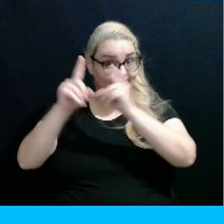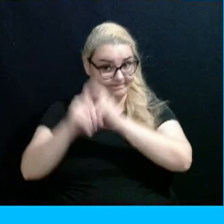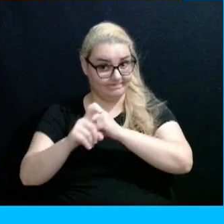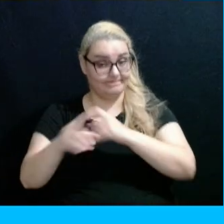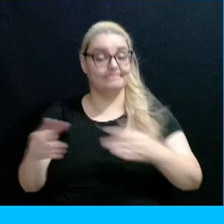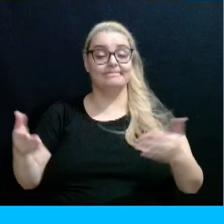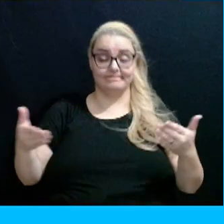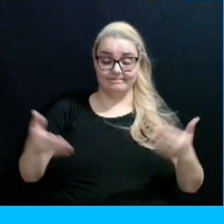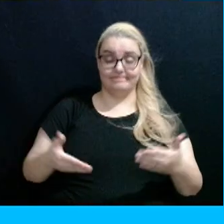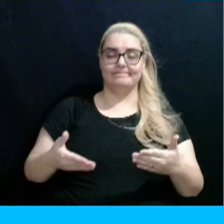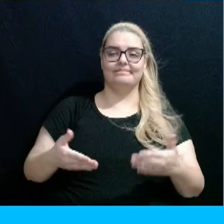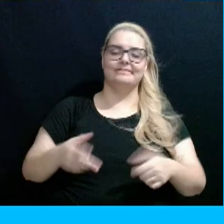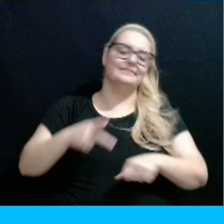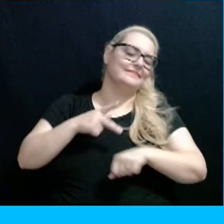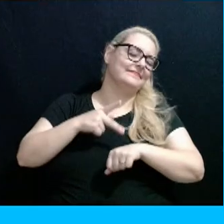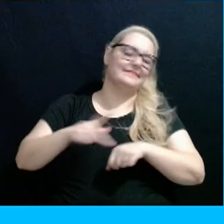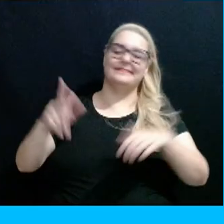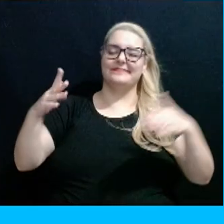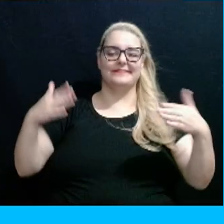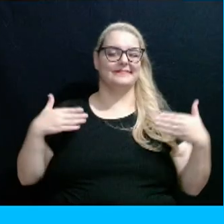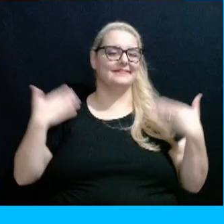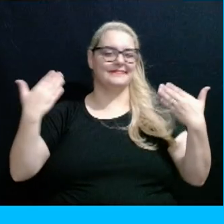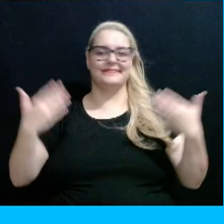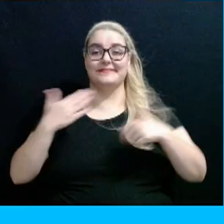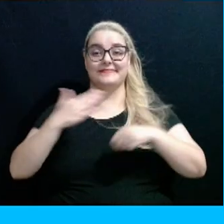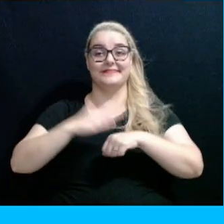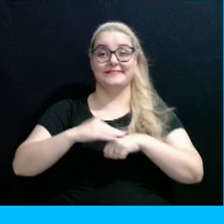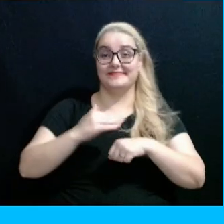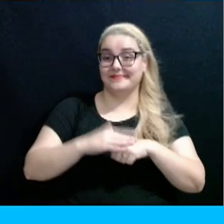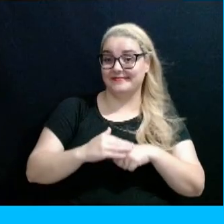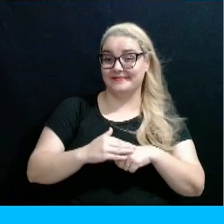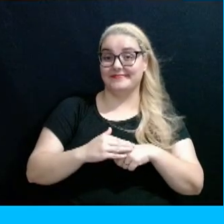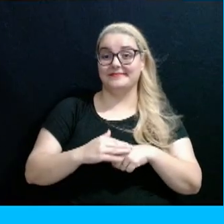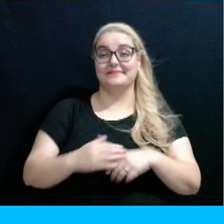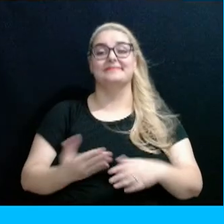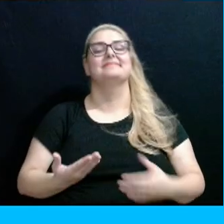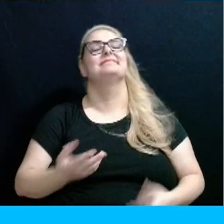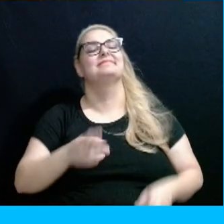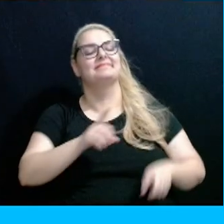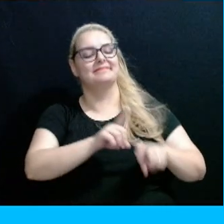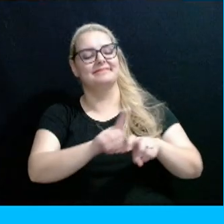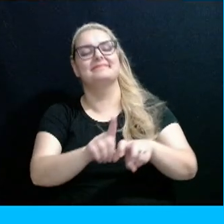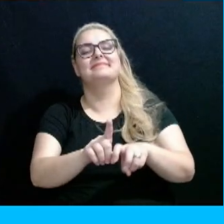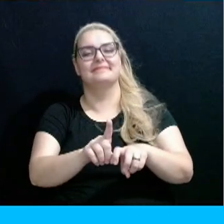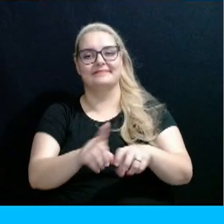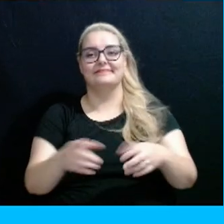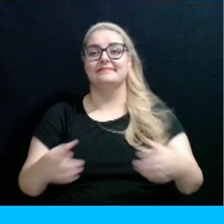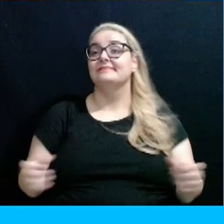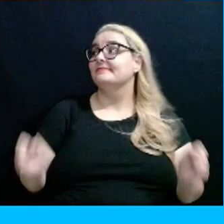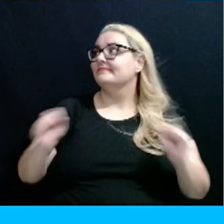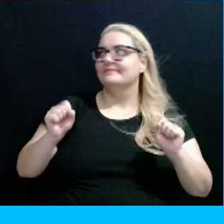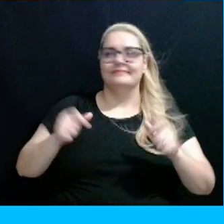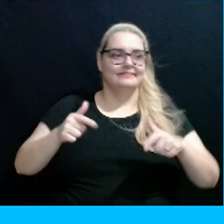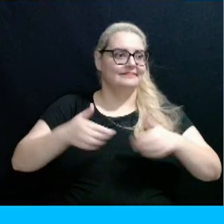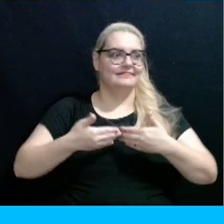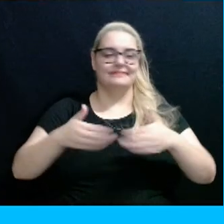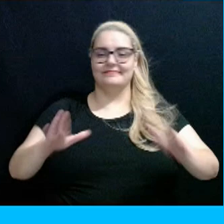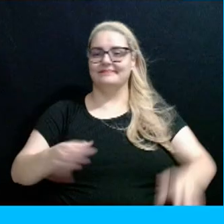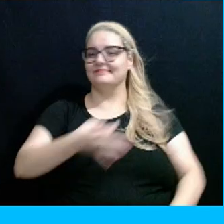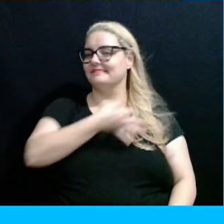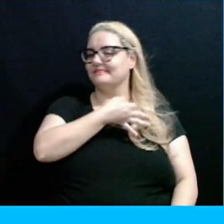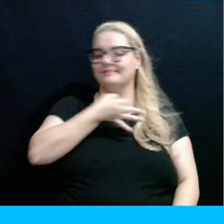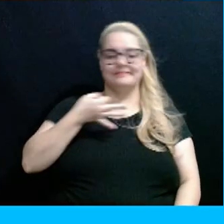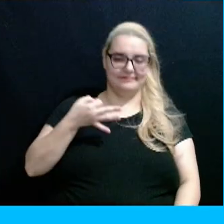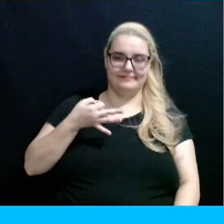é pura alegria, carinho e companheirismo. Adora espaço aberto e é perfeita para